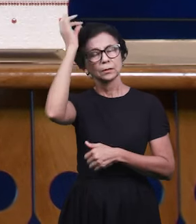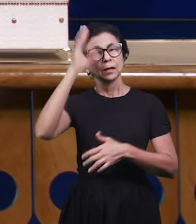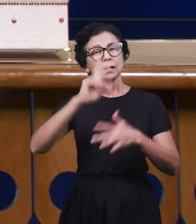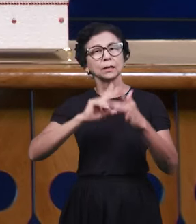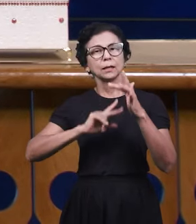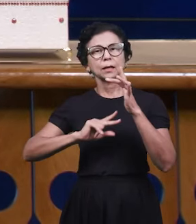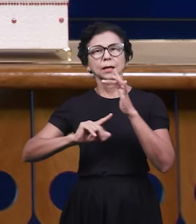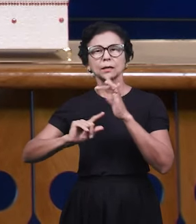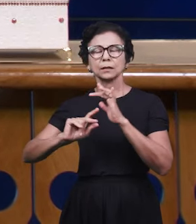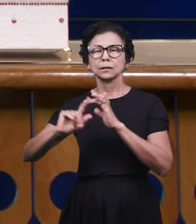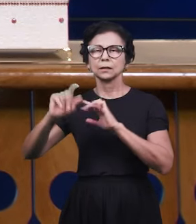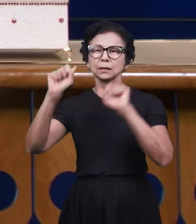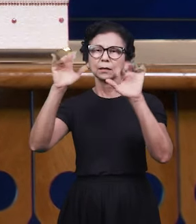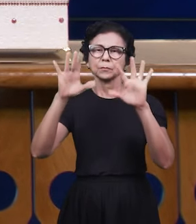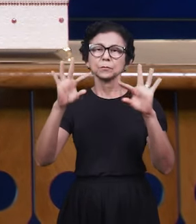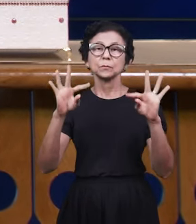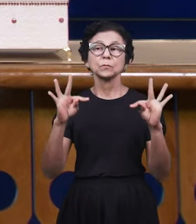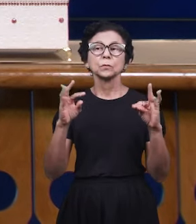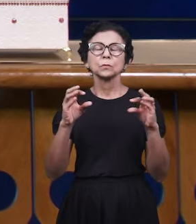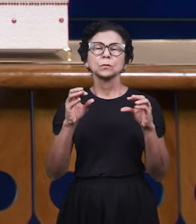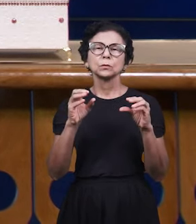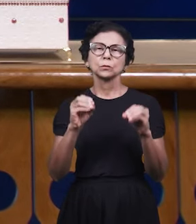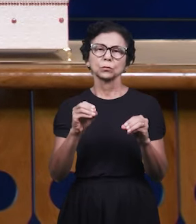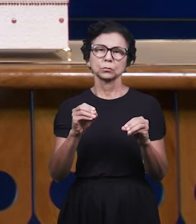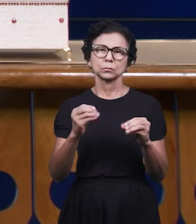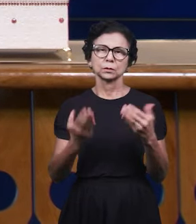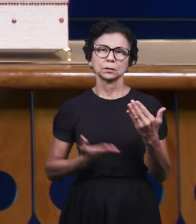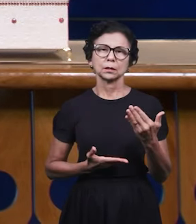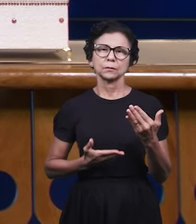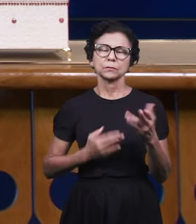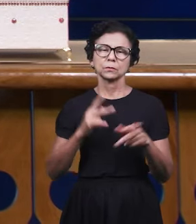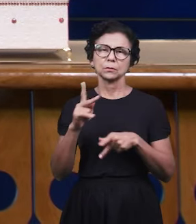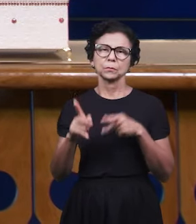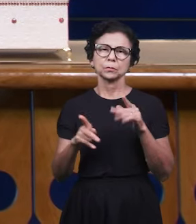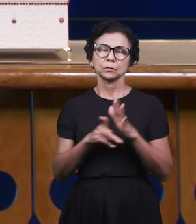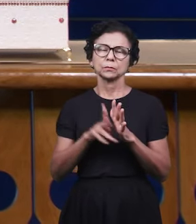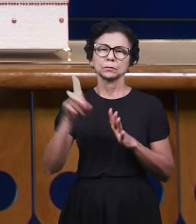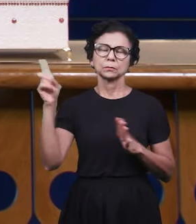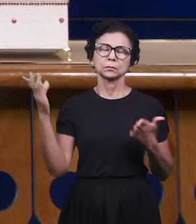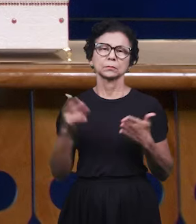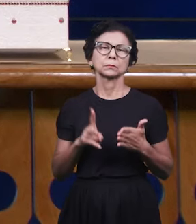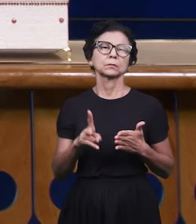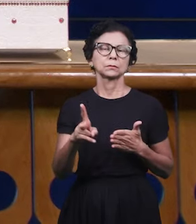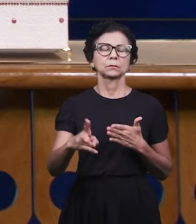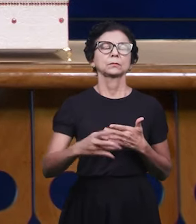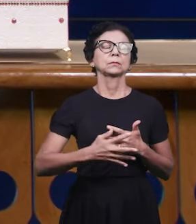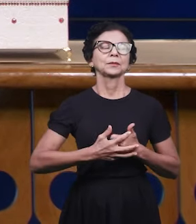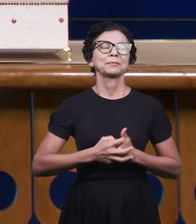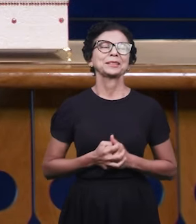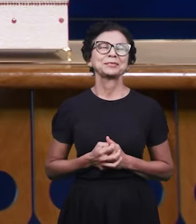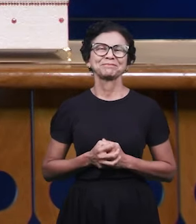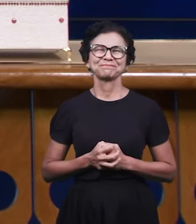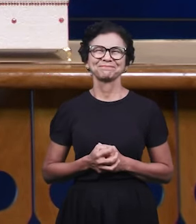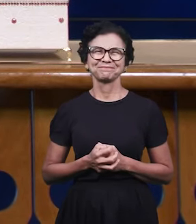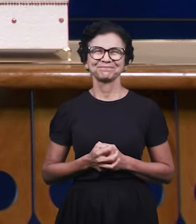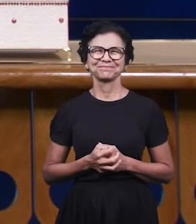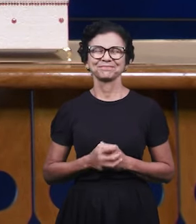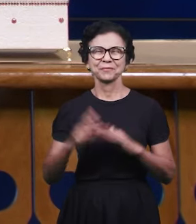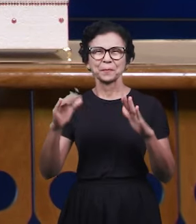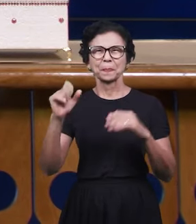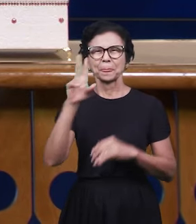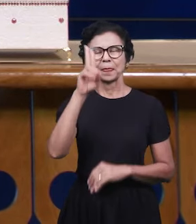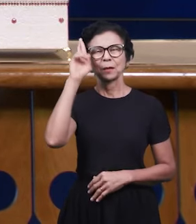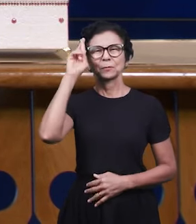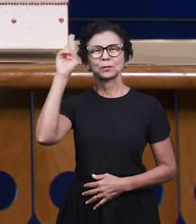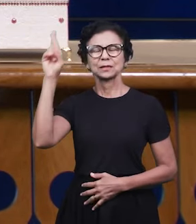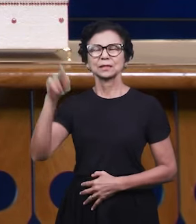Espírito Santo, repousem sobre vós, irmãos, e sobre todo o povo de Deus, desde agora e para sempre. Amém. Amém. Louvado seja